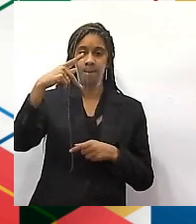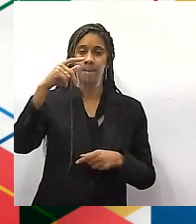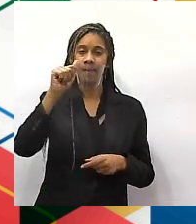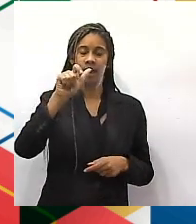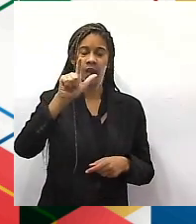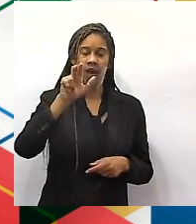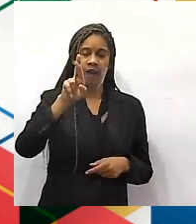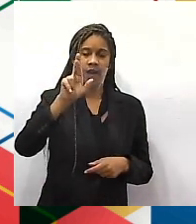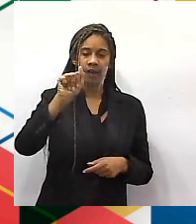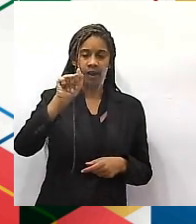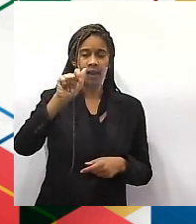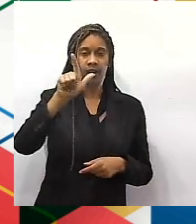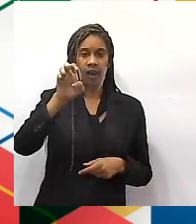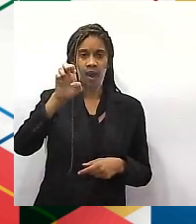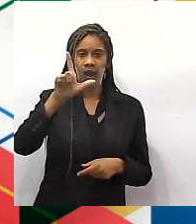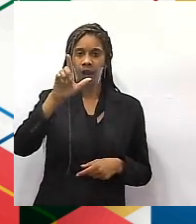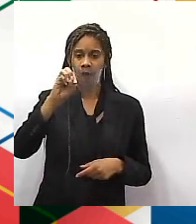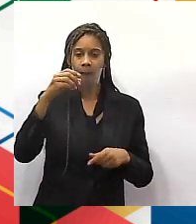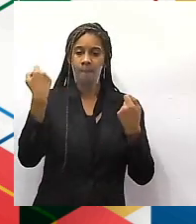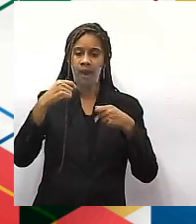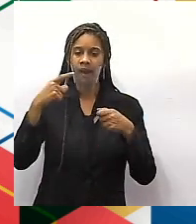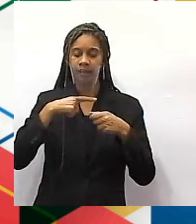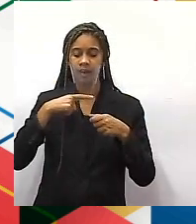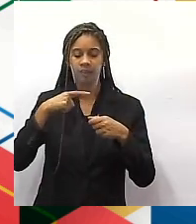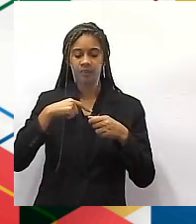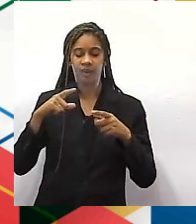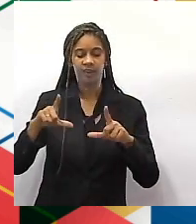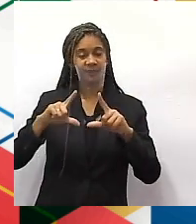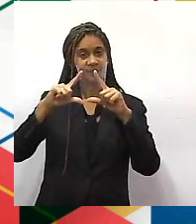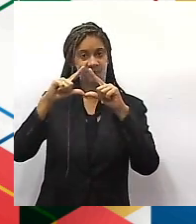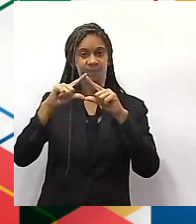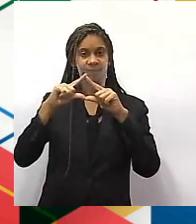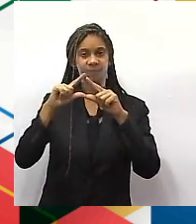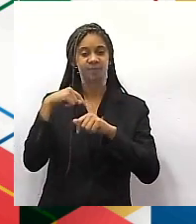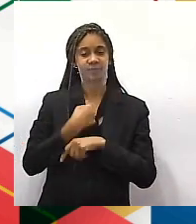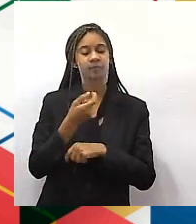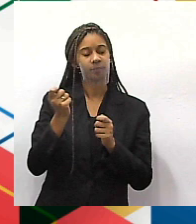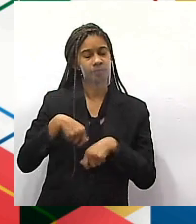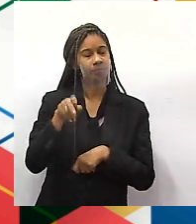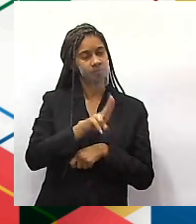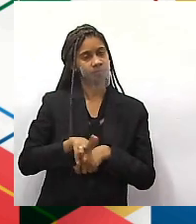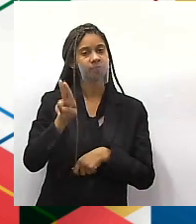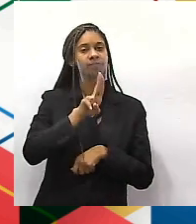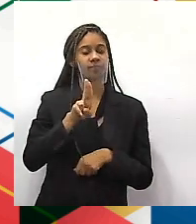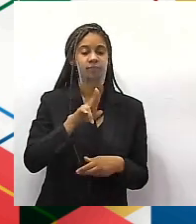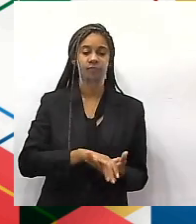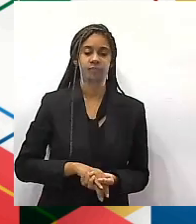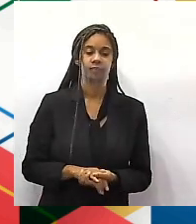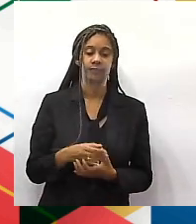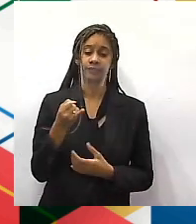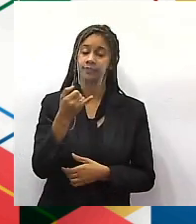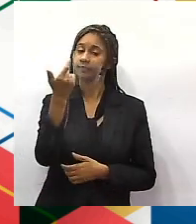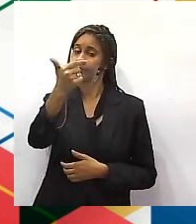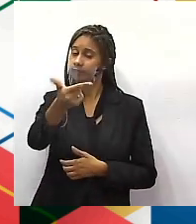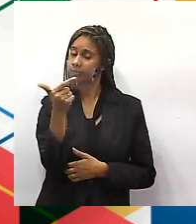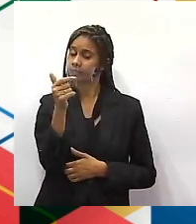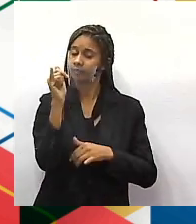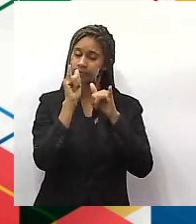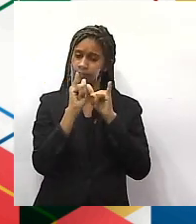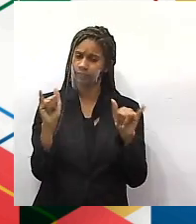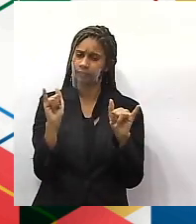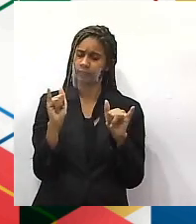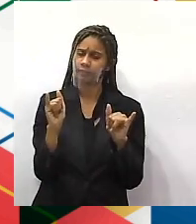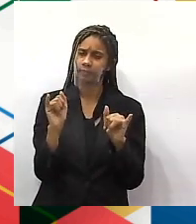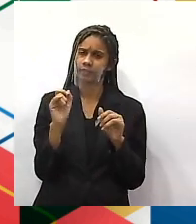gente possa aplicar o Teorema de Tales nesse tipo de exercício. Se eu não tiver essa informação, então a